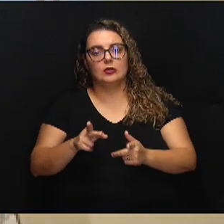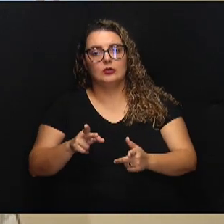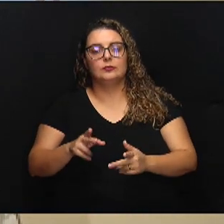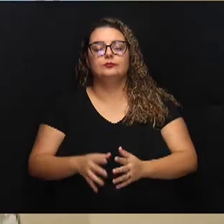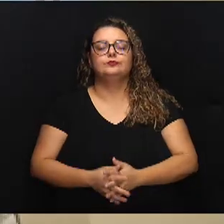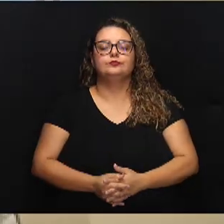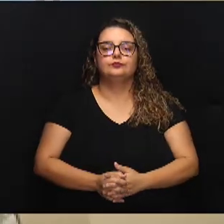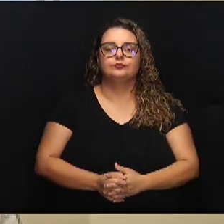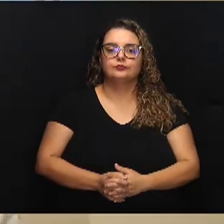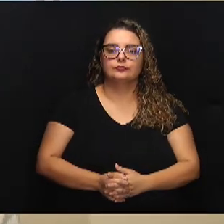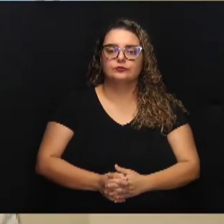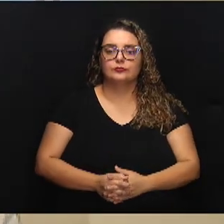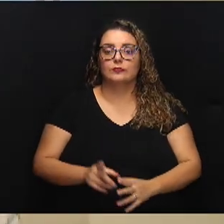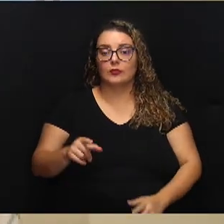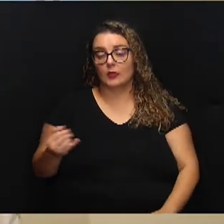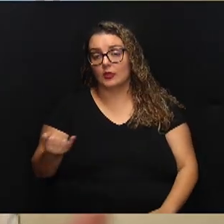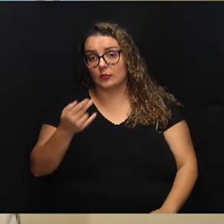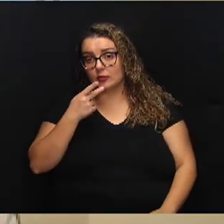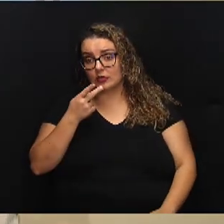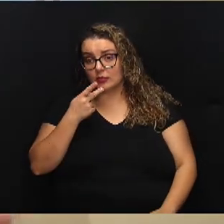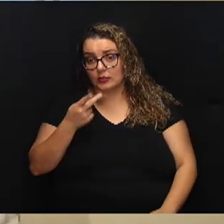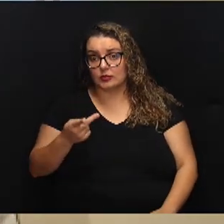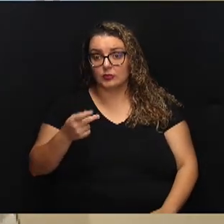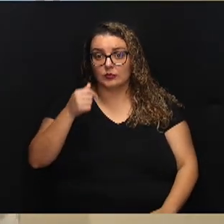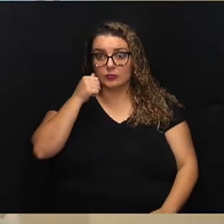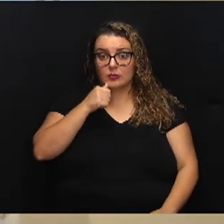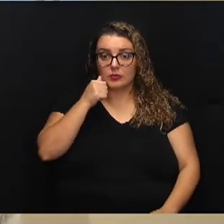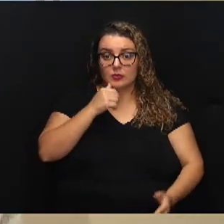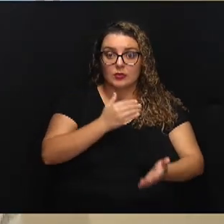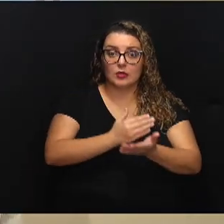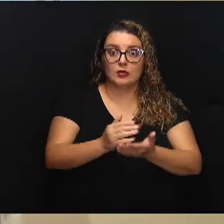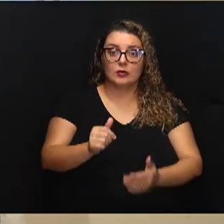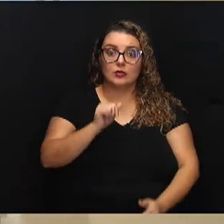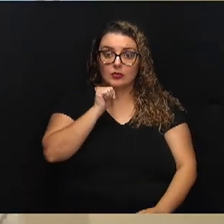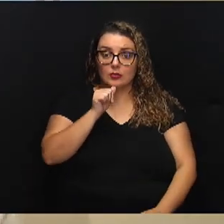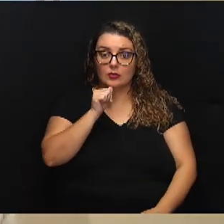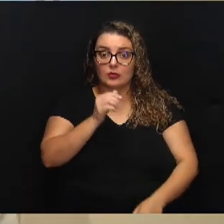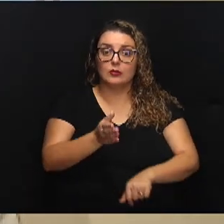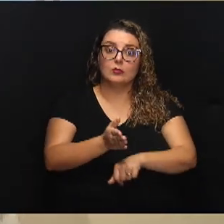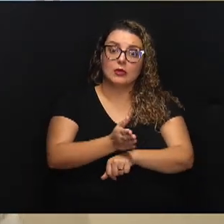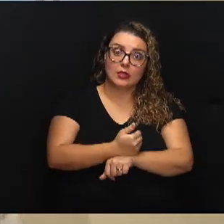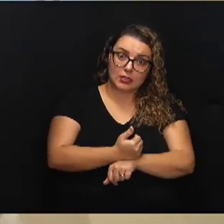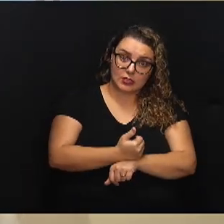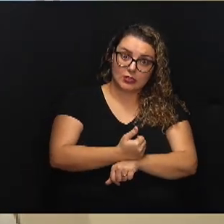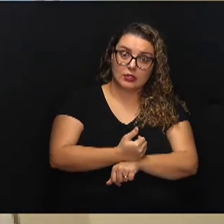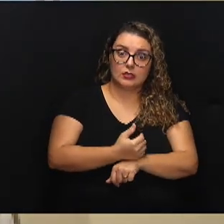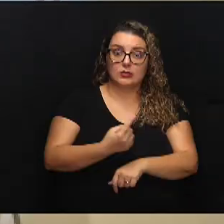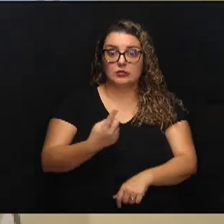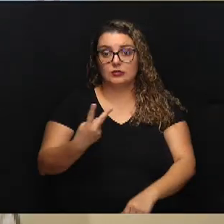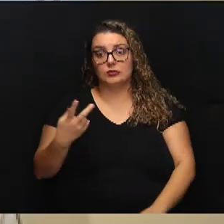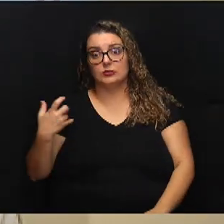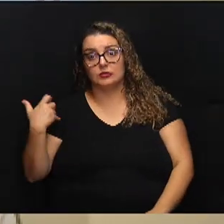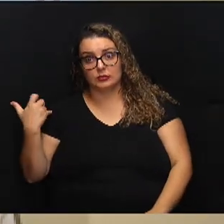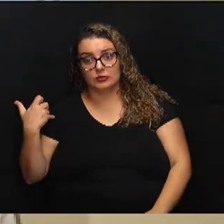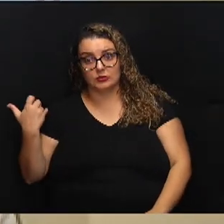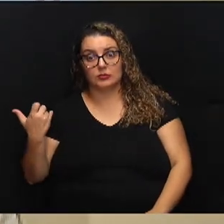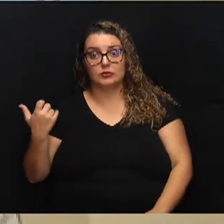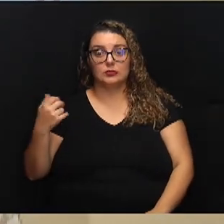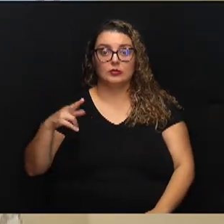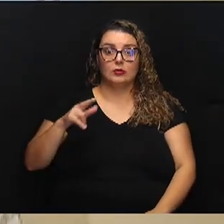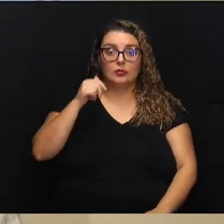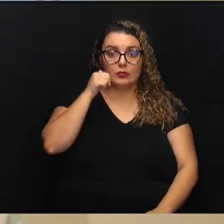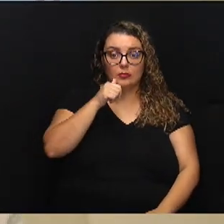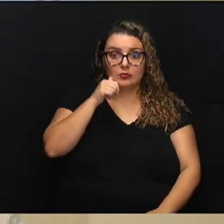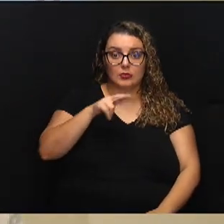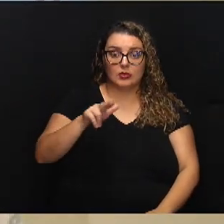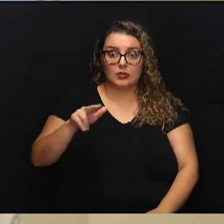é importante a gente falar que mulheres que começaram a menstruar muito cedo, antes dos 12 anos de idade, ou mulheres que